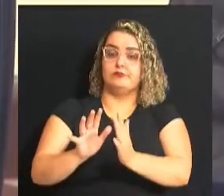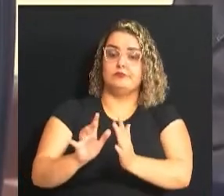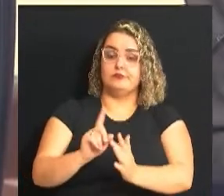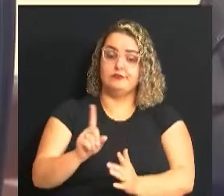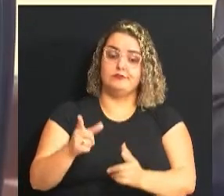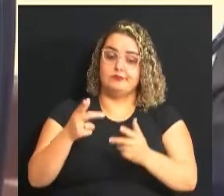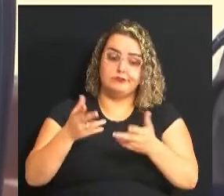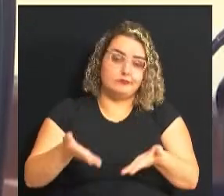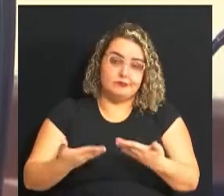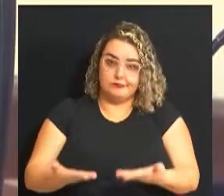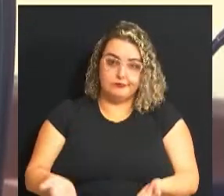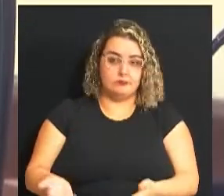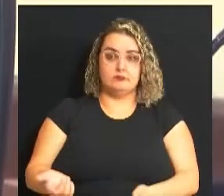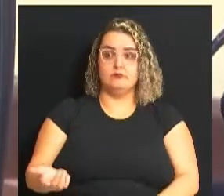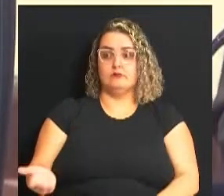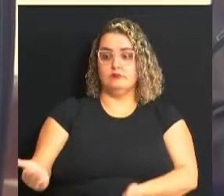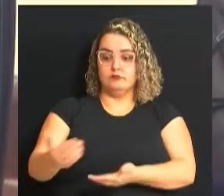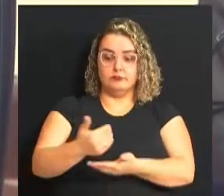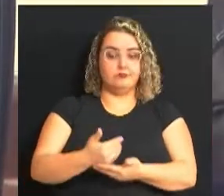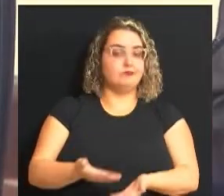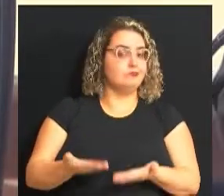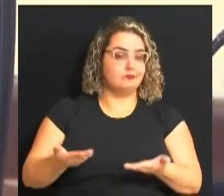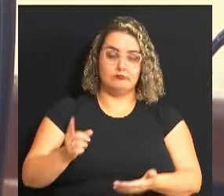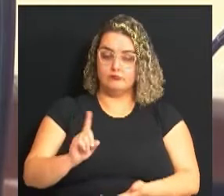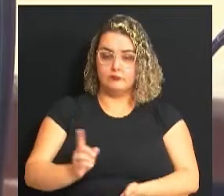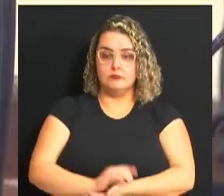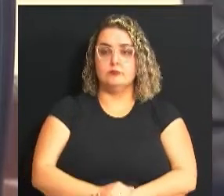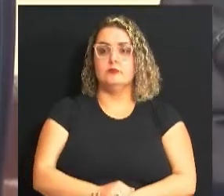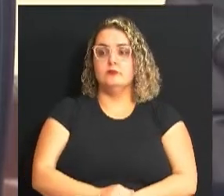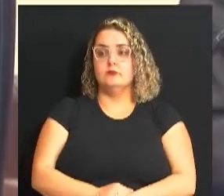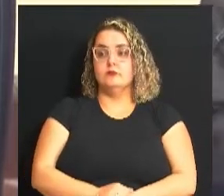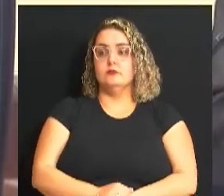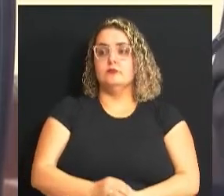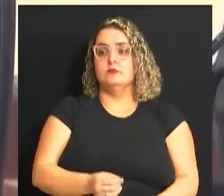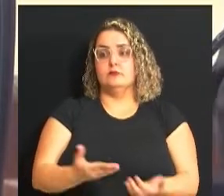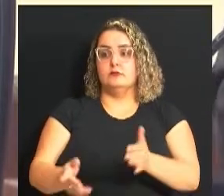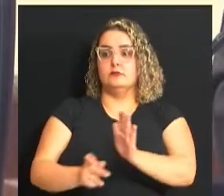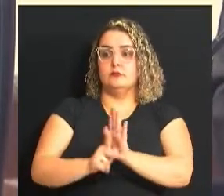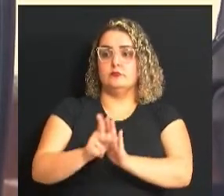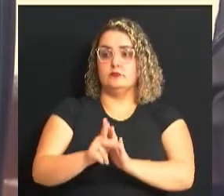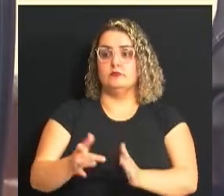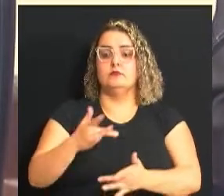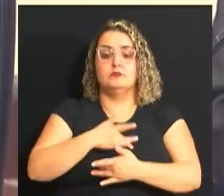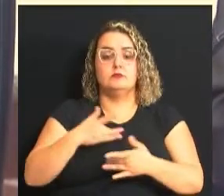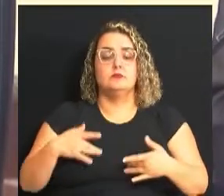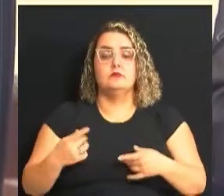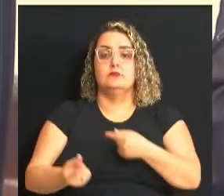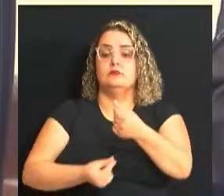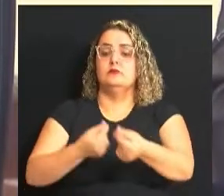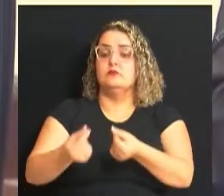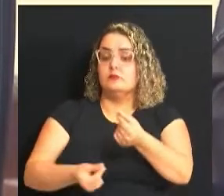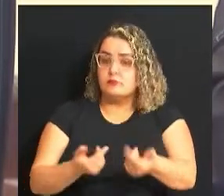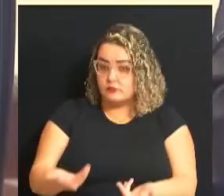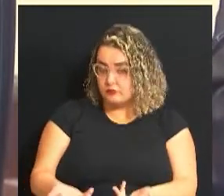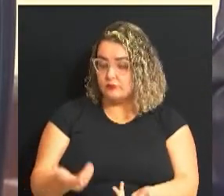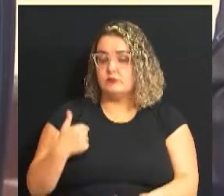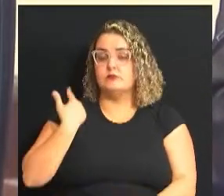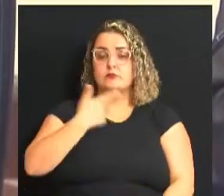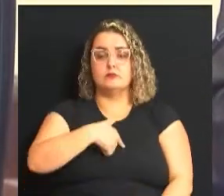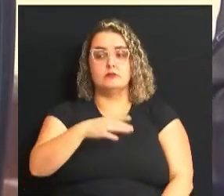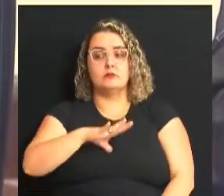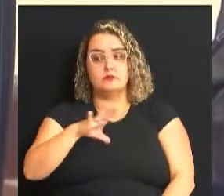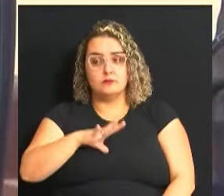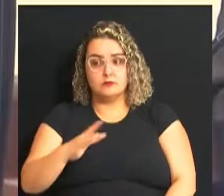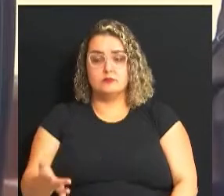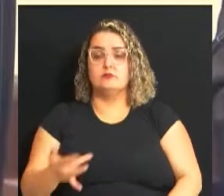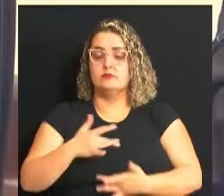apresentando projetos como esse, que possam, de fato, garantir uma saúde econômica para o nosso município, e que essa saúde econômica,